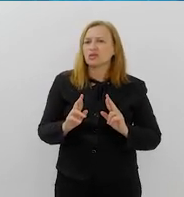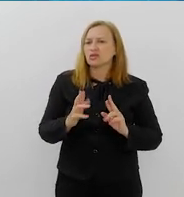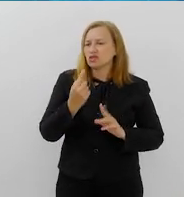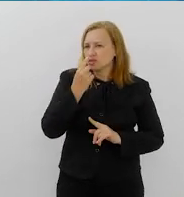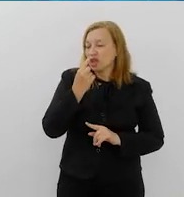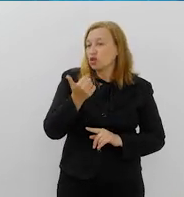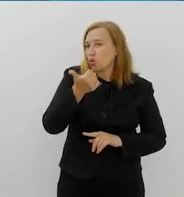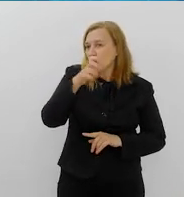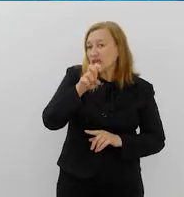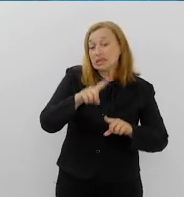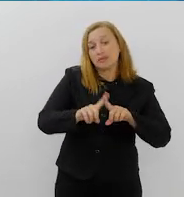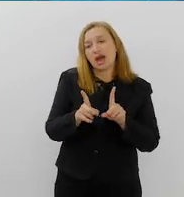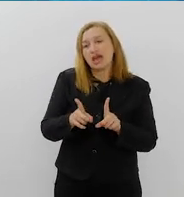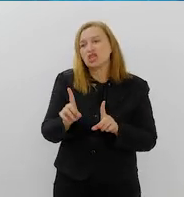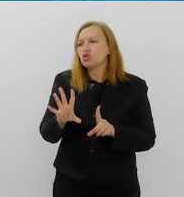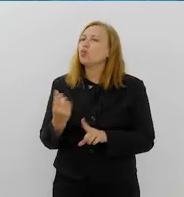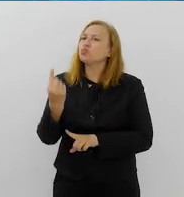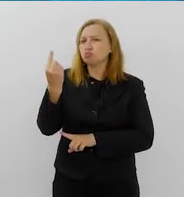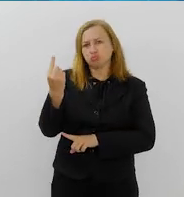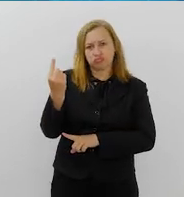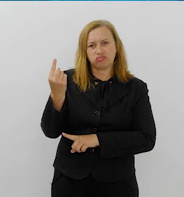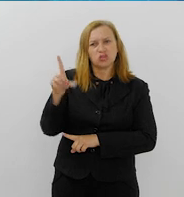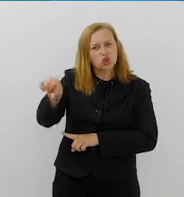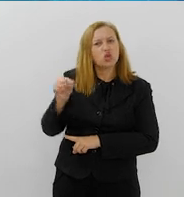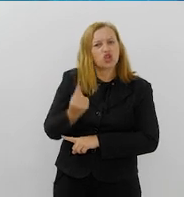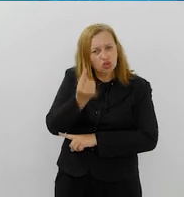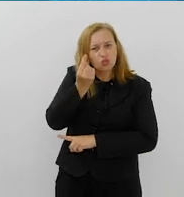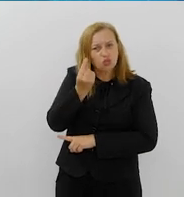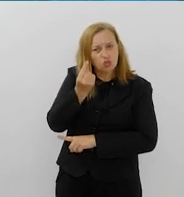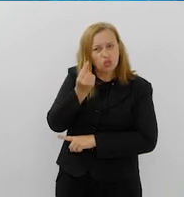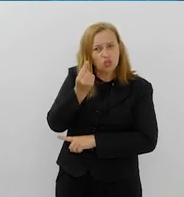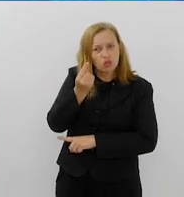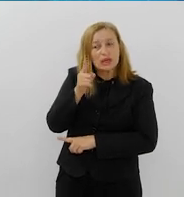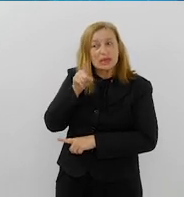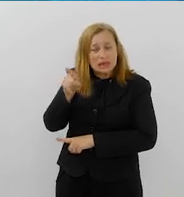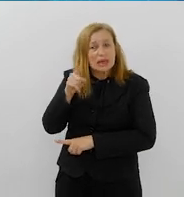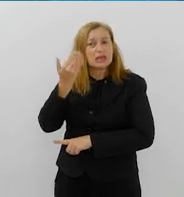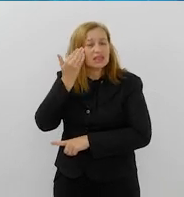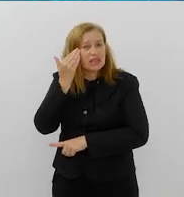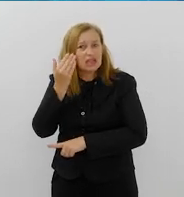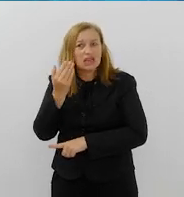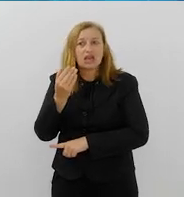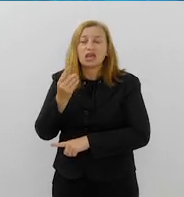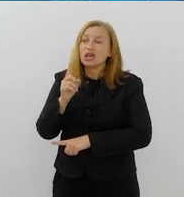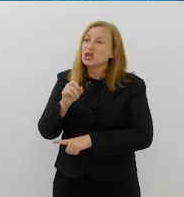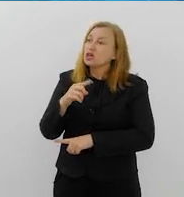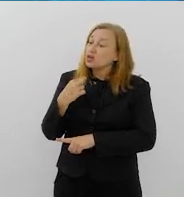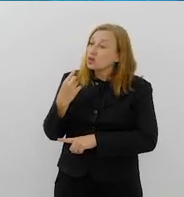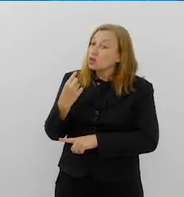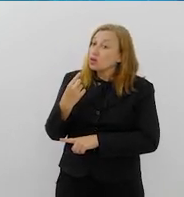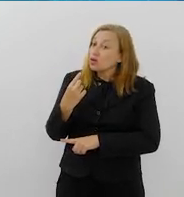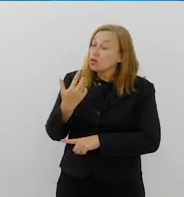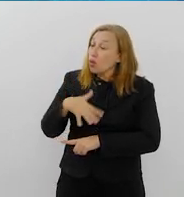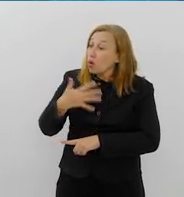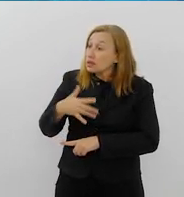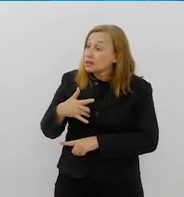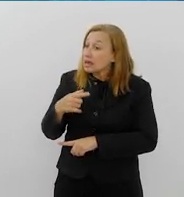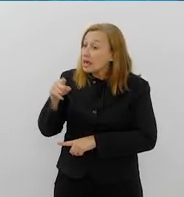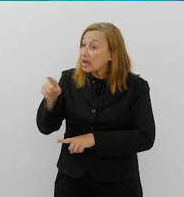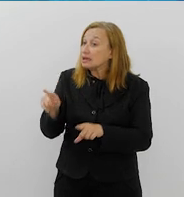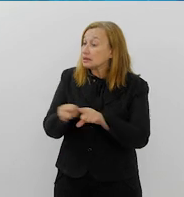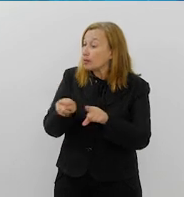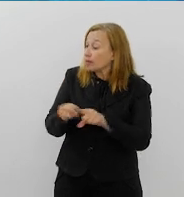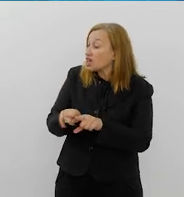15 no meu ambiente de trabalho, mas de repente com um, né? E ele entender que, nossa, esse um também tem a